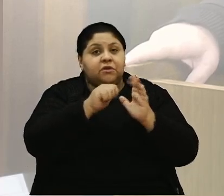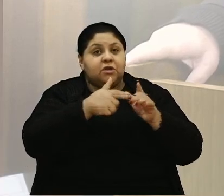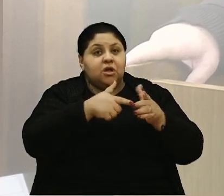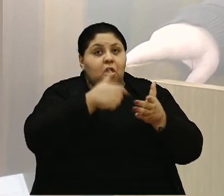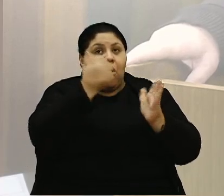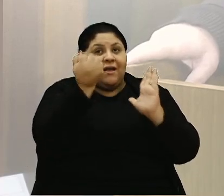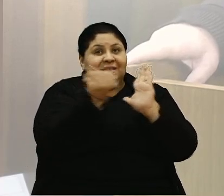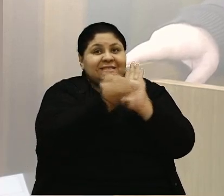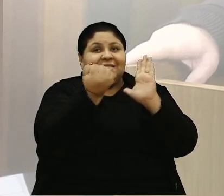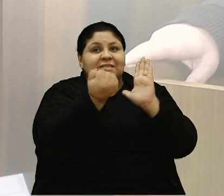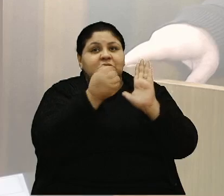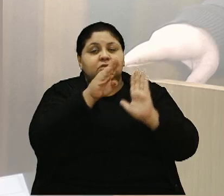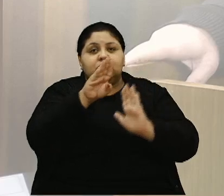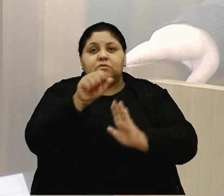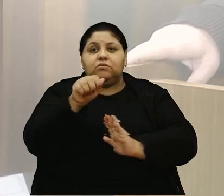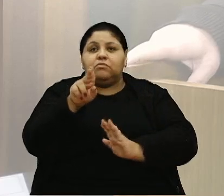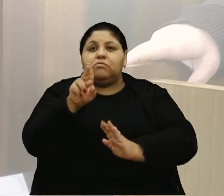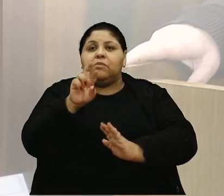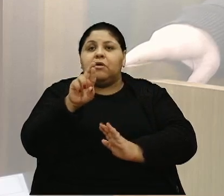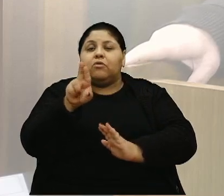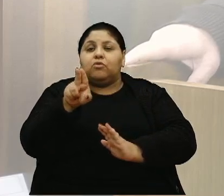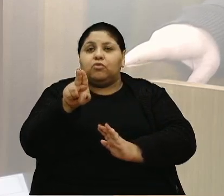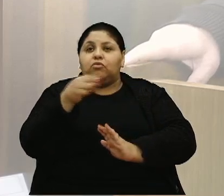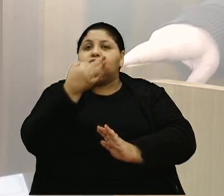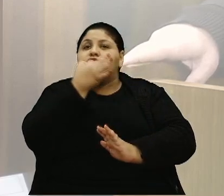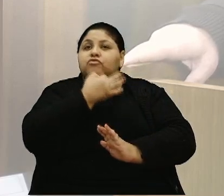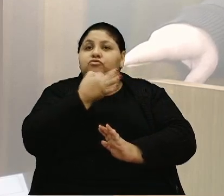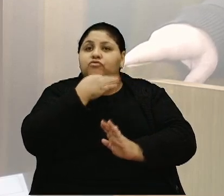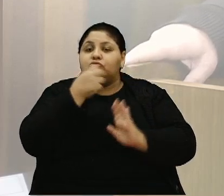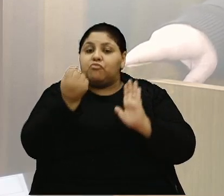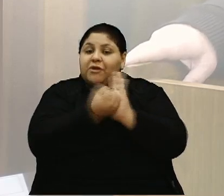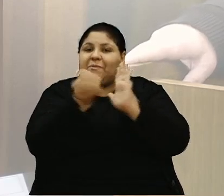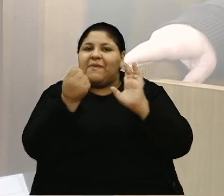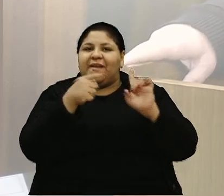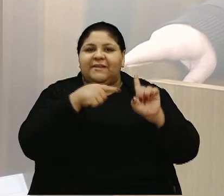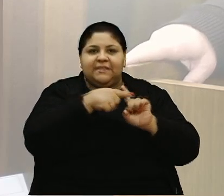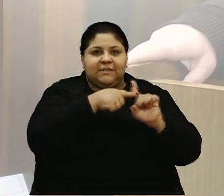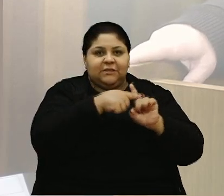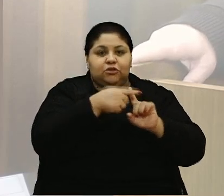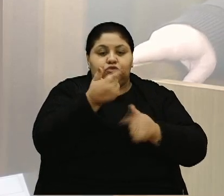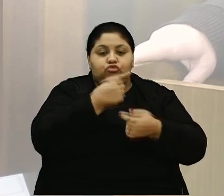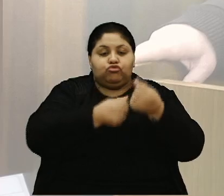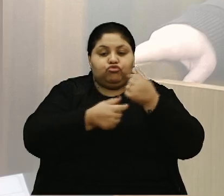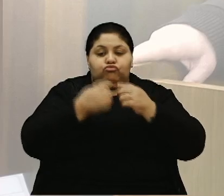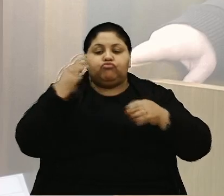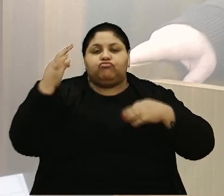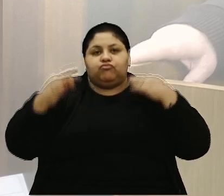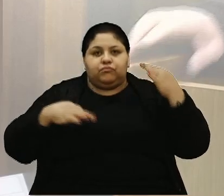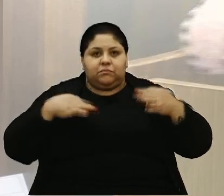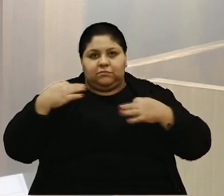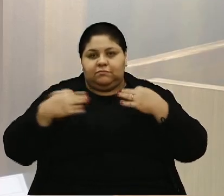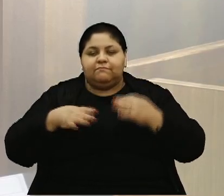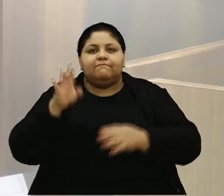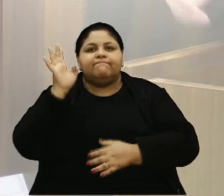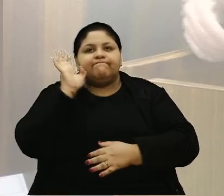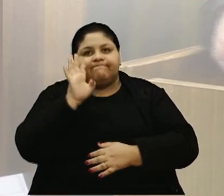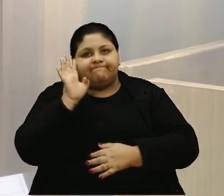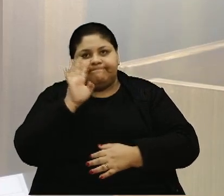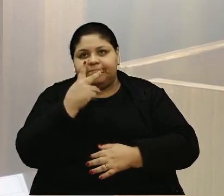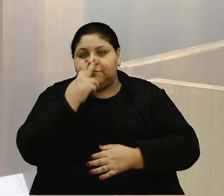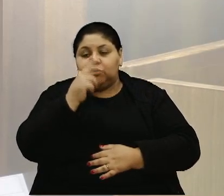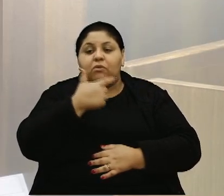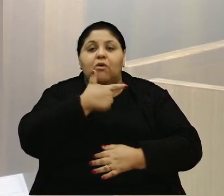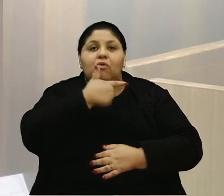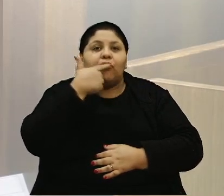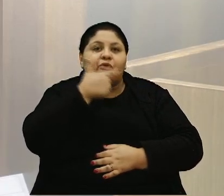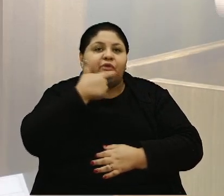Caxias, porque o impacto positivo no nosso turismo, na nossa economia, é muito bacana, como é o queijo de Minas,